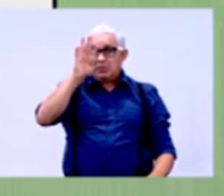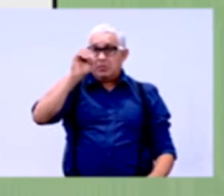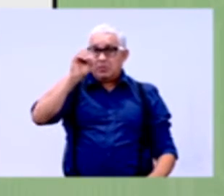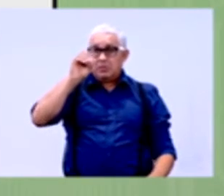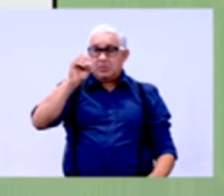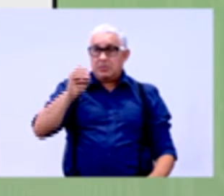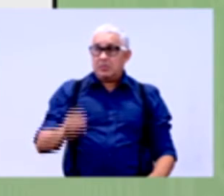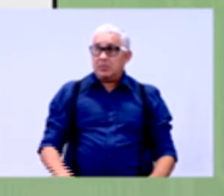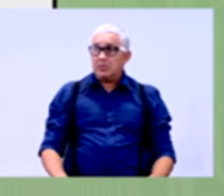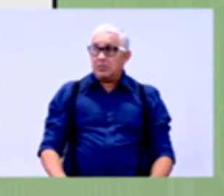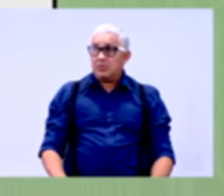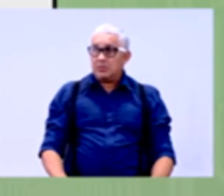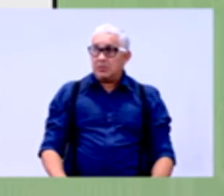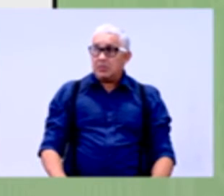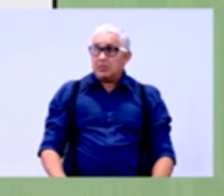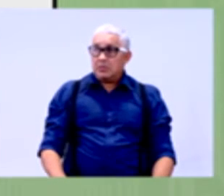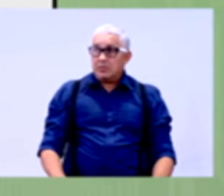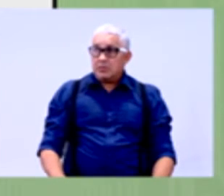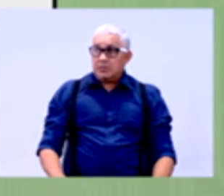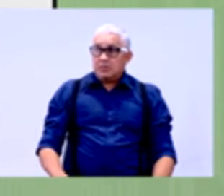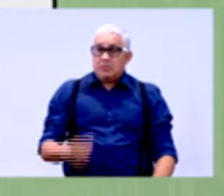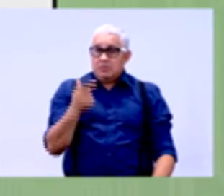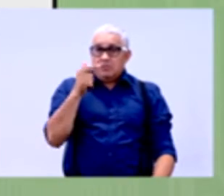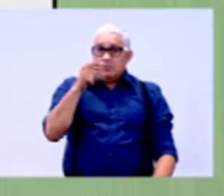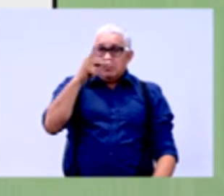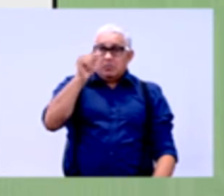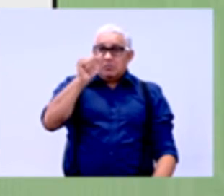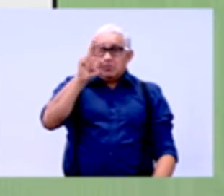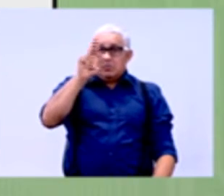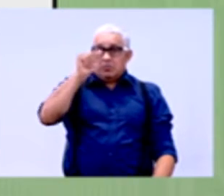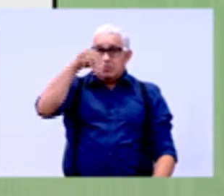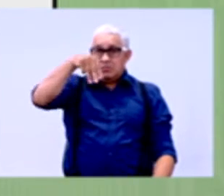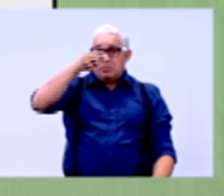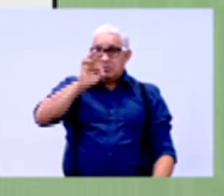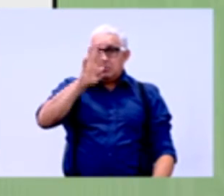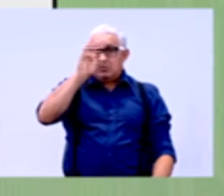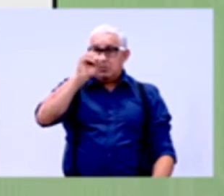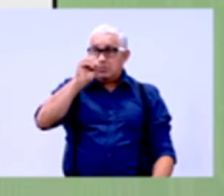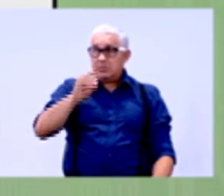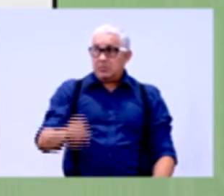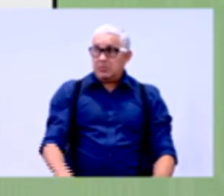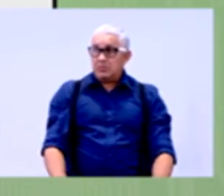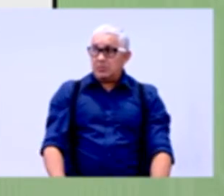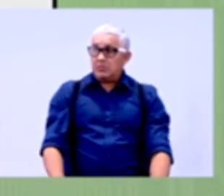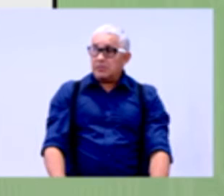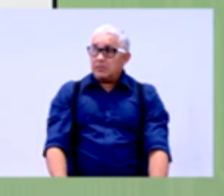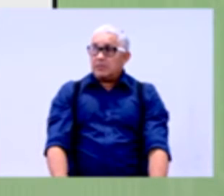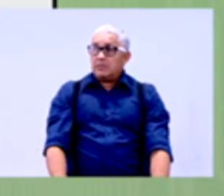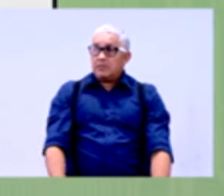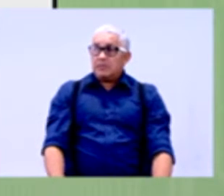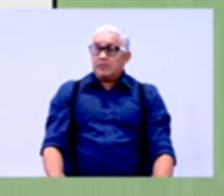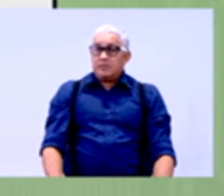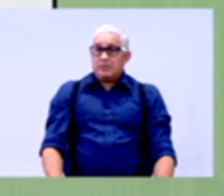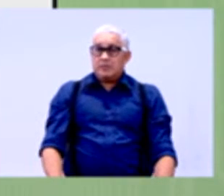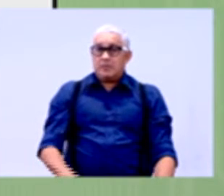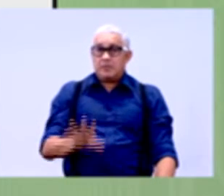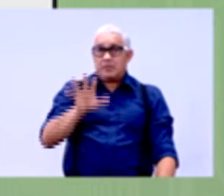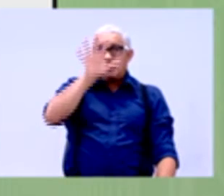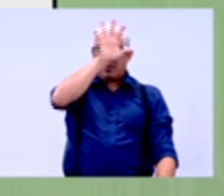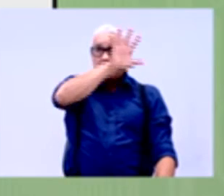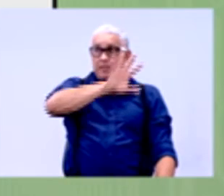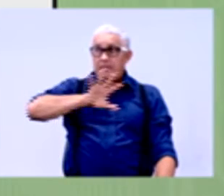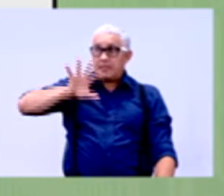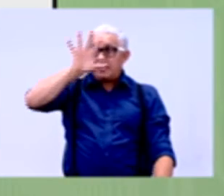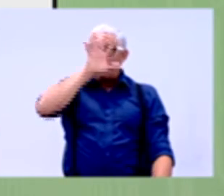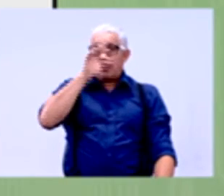fecha parêntese, e aí ele não tem parâmetro algum. Então, com essa representação é